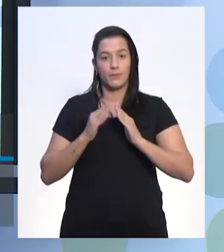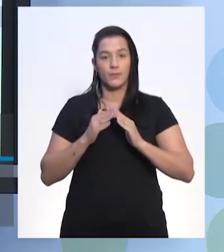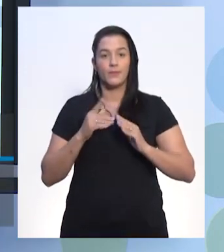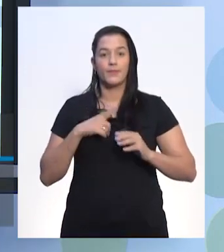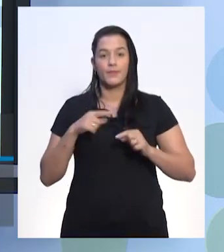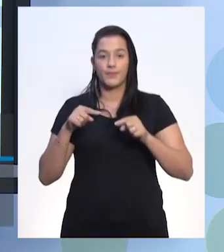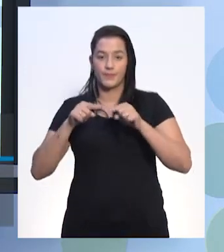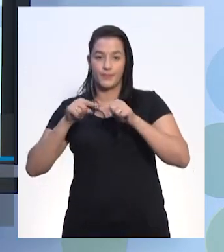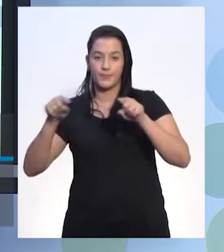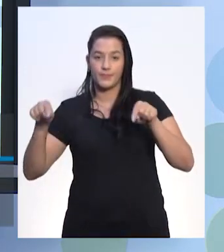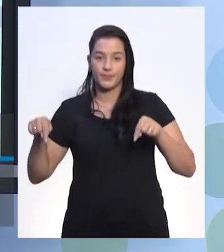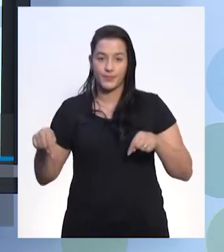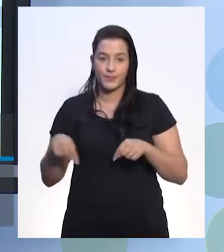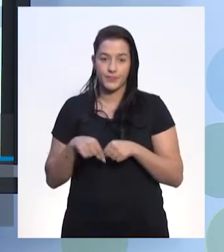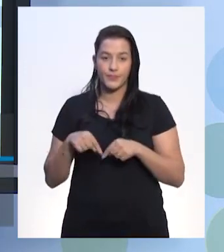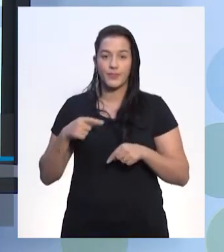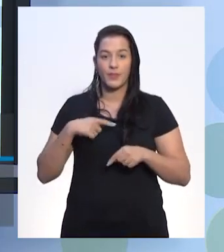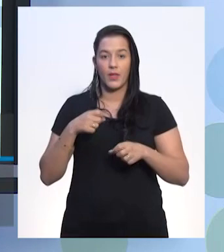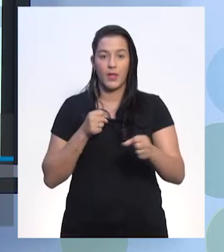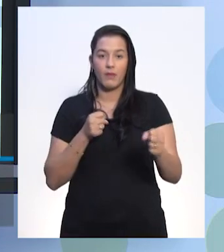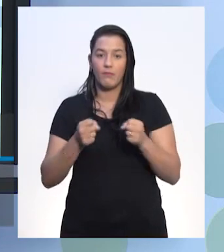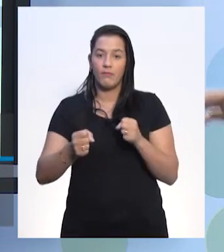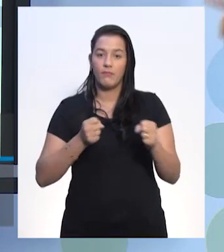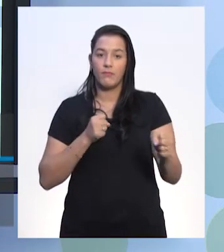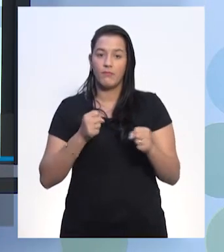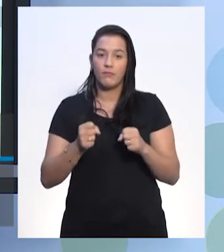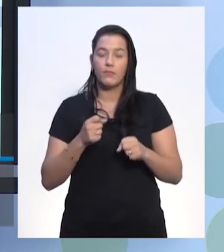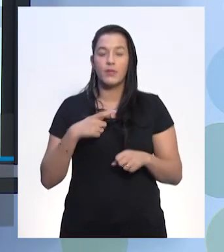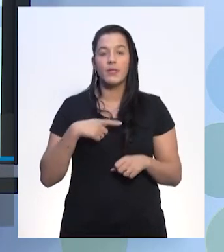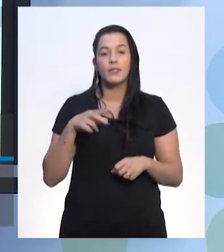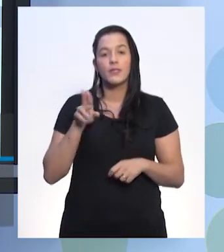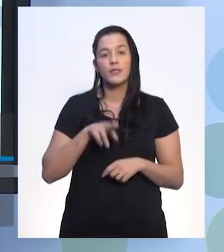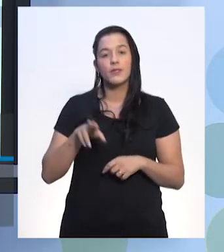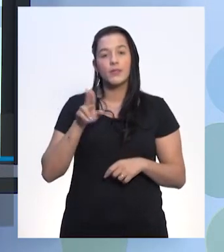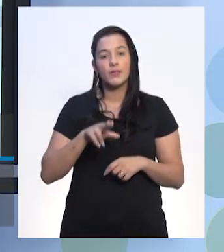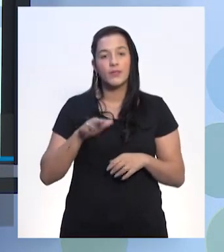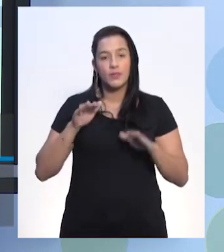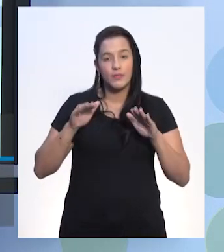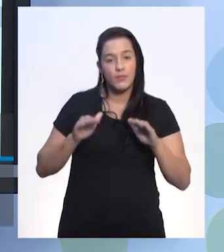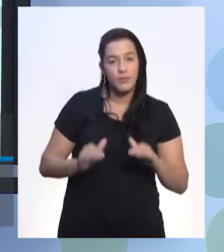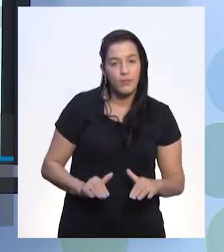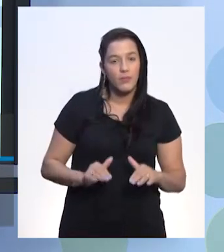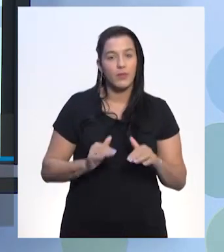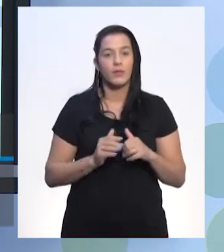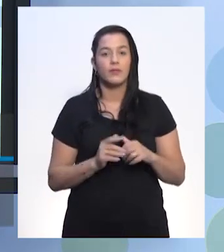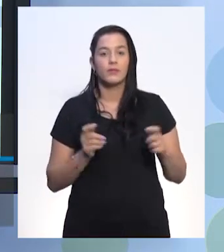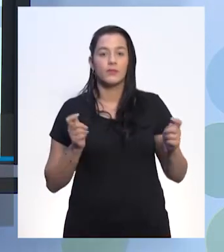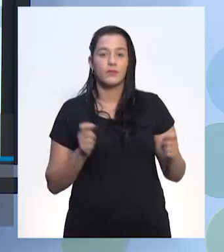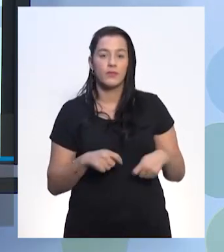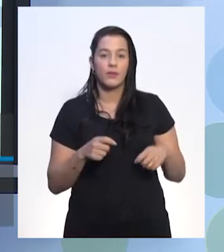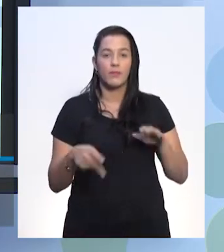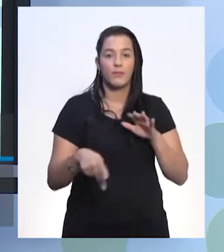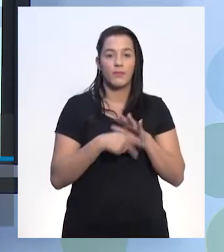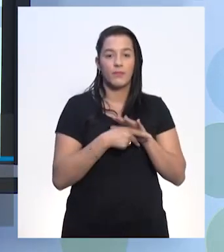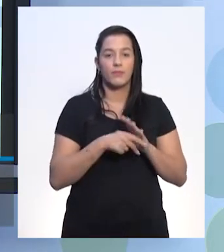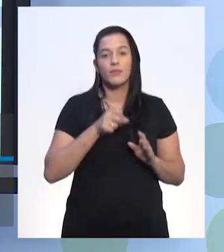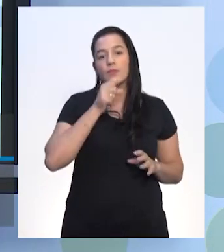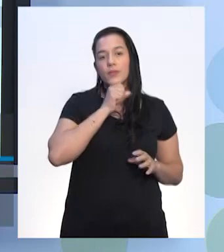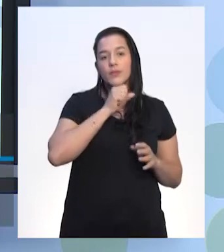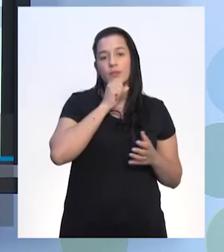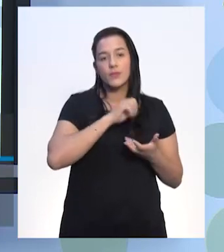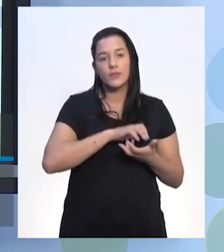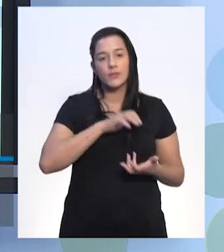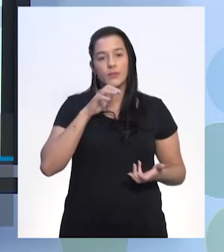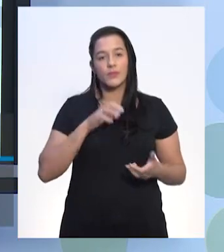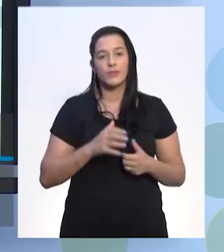campo em que tem aqueles aparelhos e a gente vê que são aparelhos mais baixinhos, que são voltados para eles. E olha,